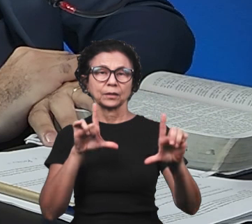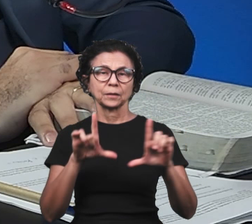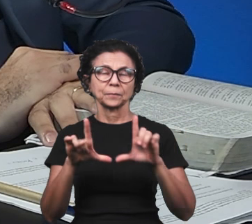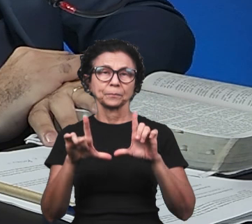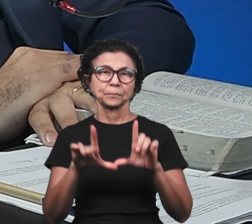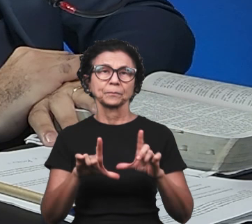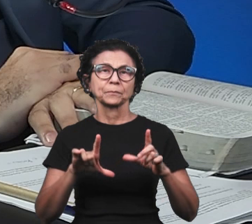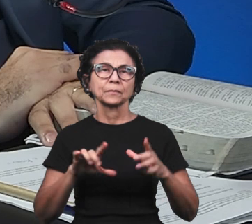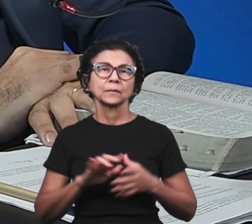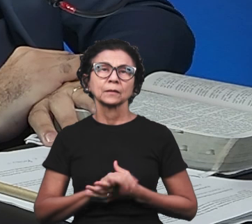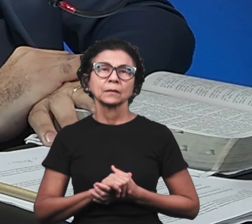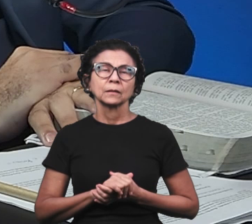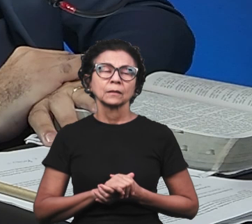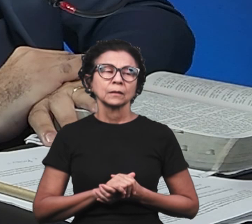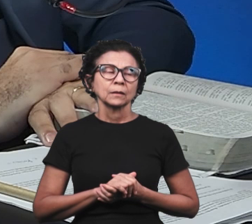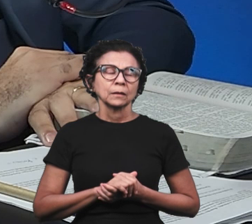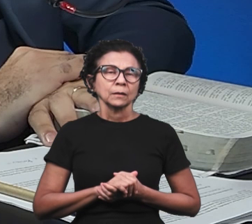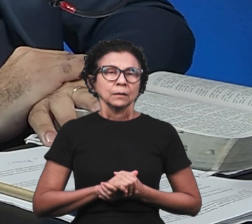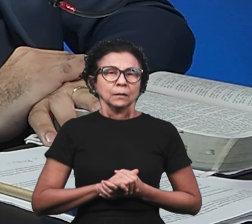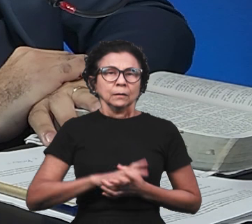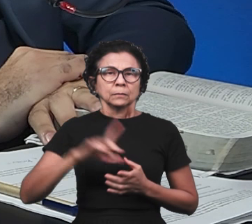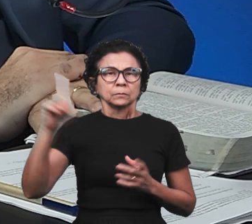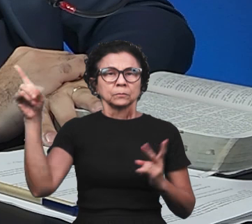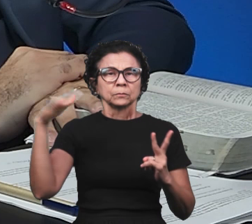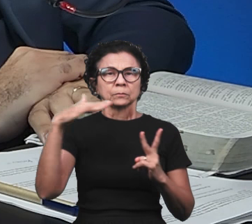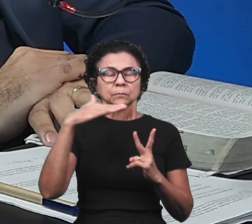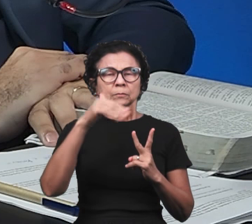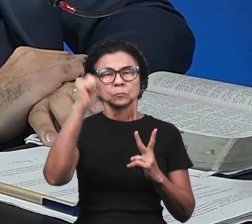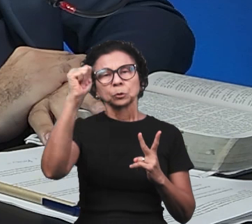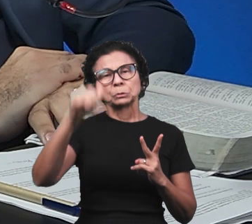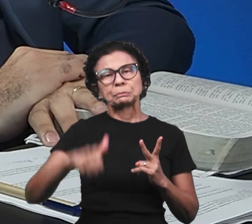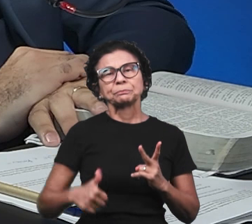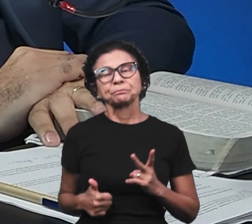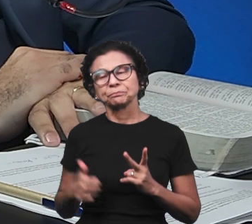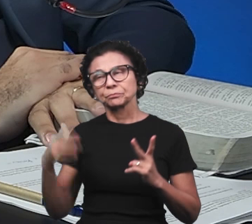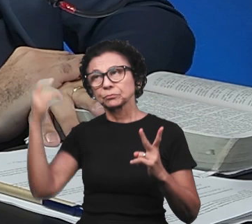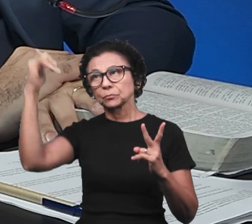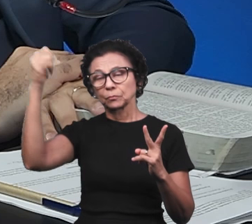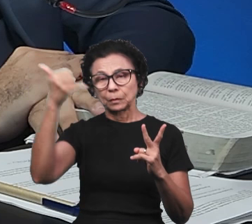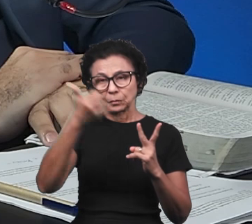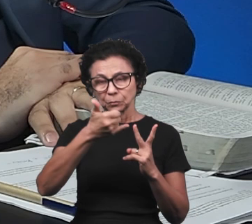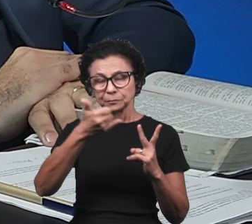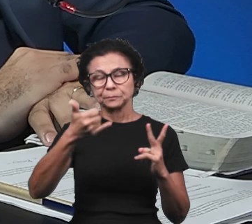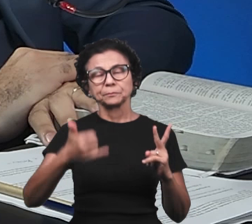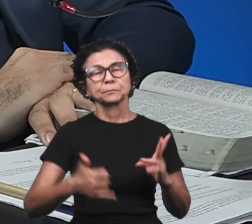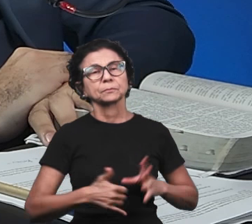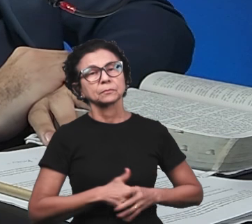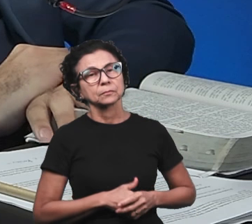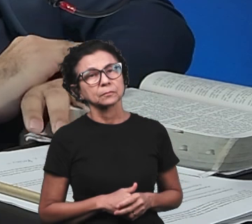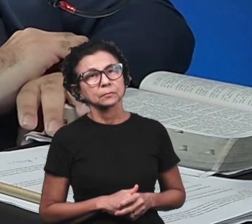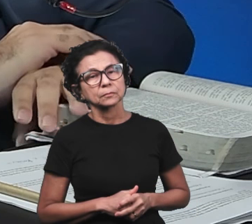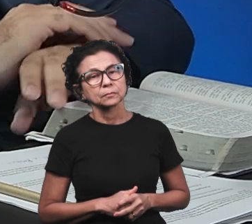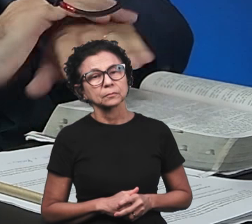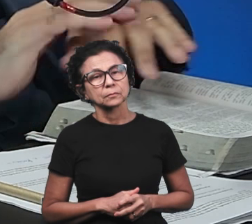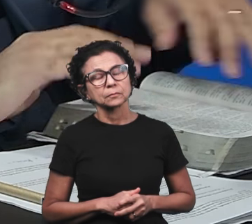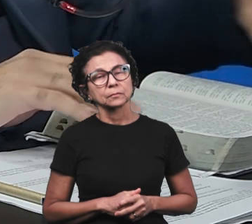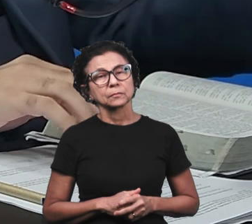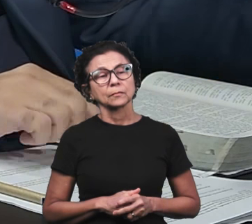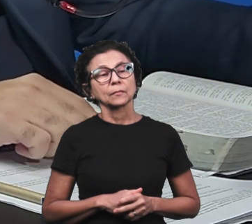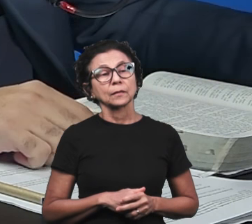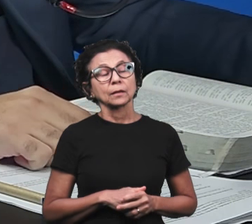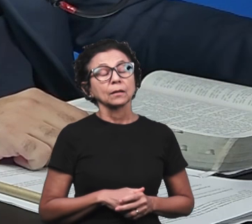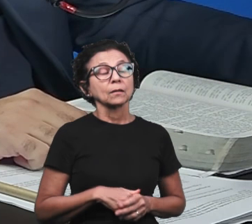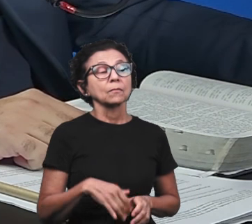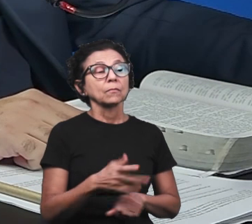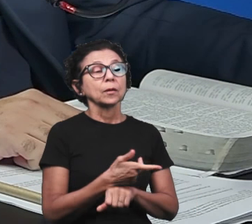ele foi chamado por Deus. Deus falou com ele para ele ser o porta-voz de